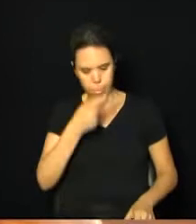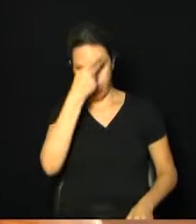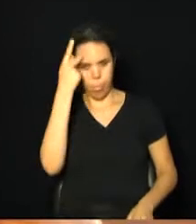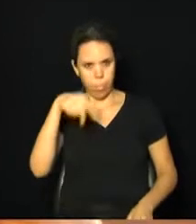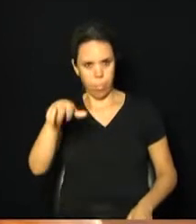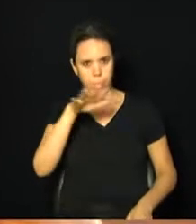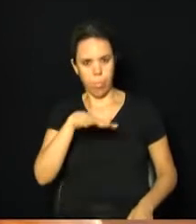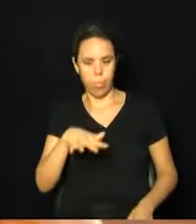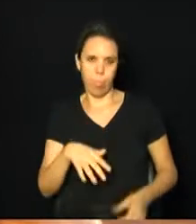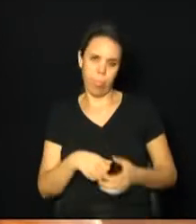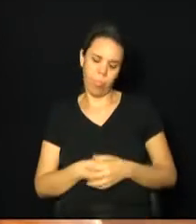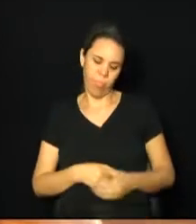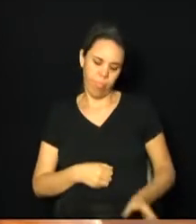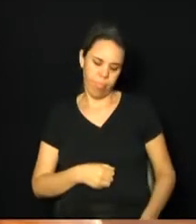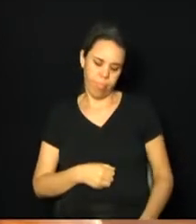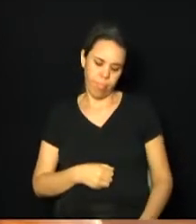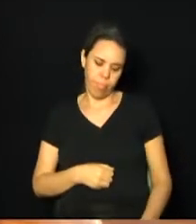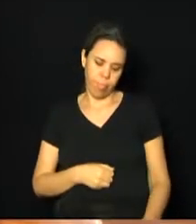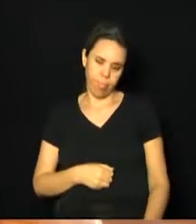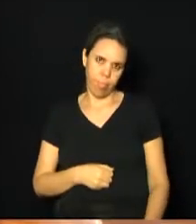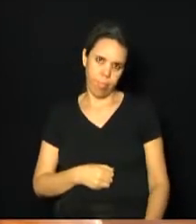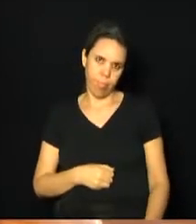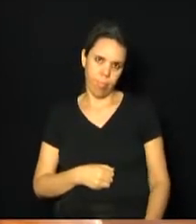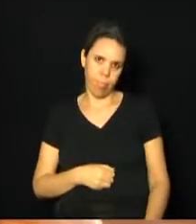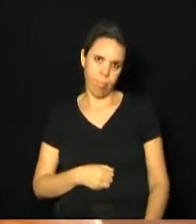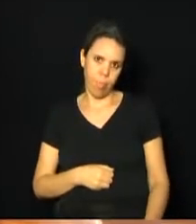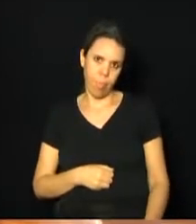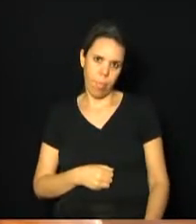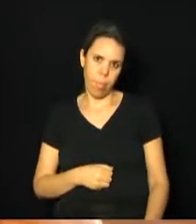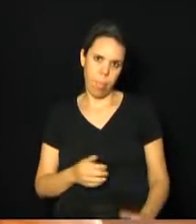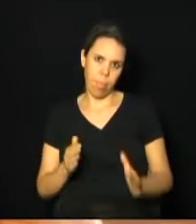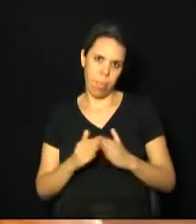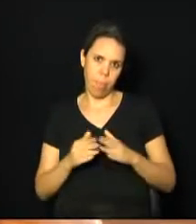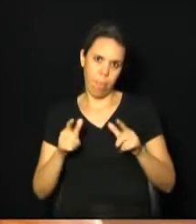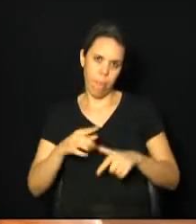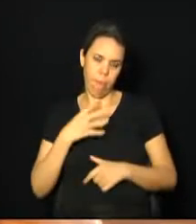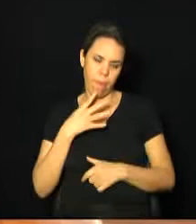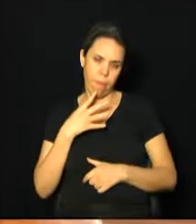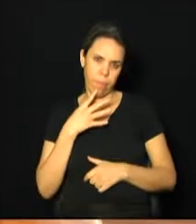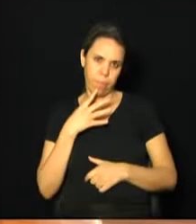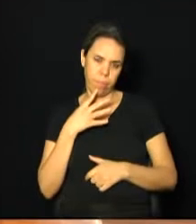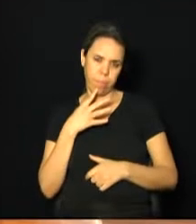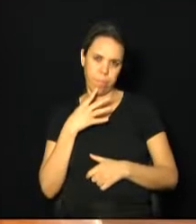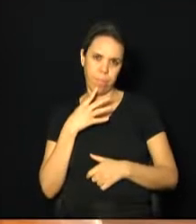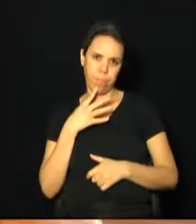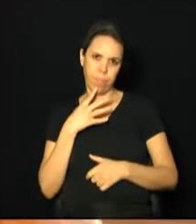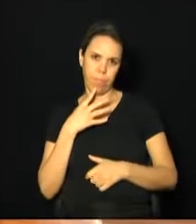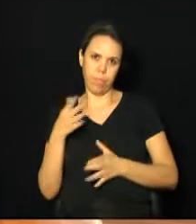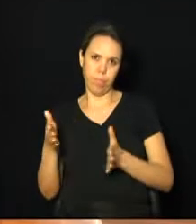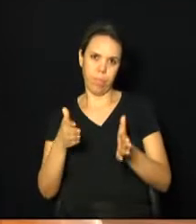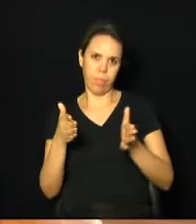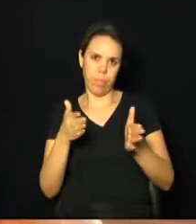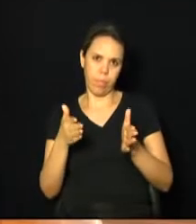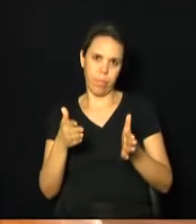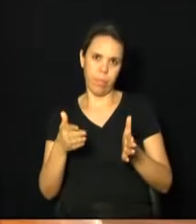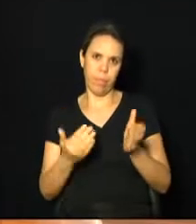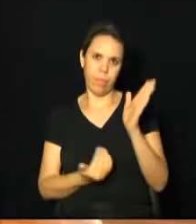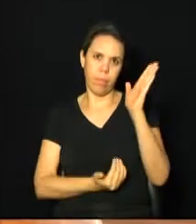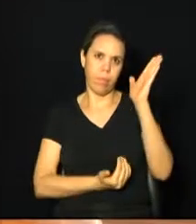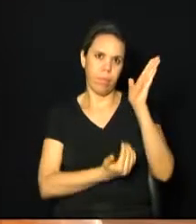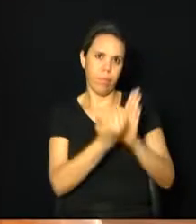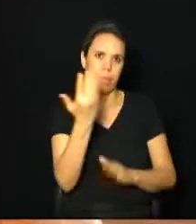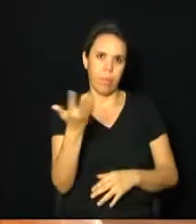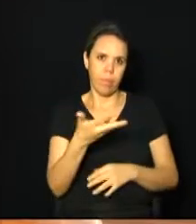que geralmente moram no local, porque por conhecer o itinerário, tudo, eles exageram na